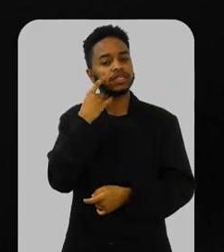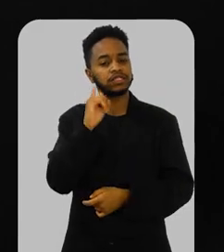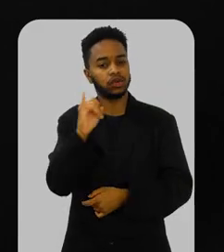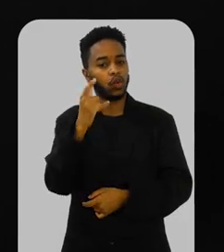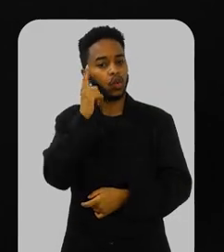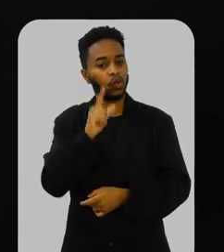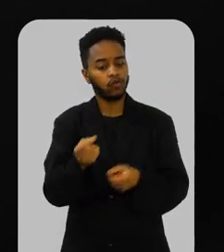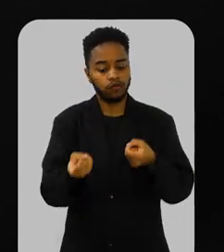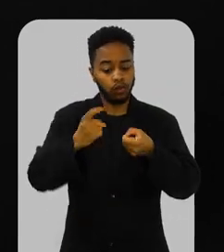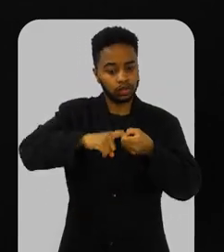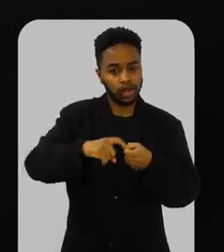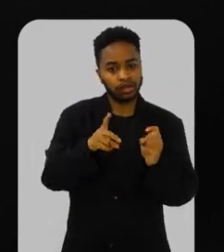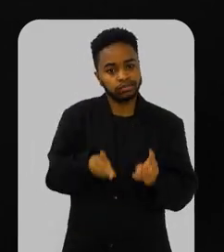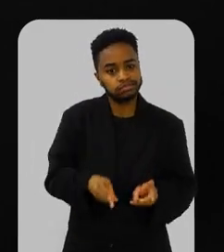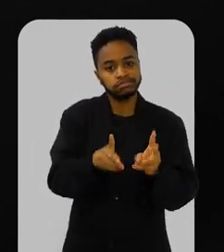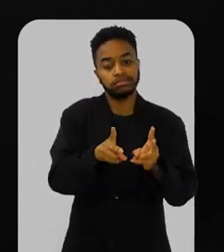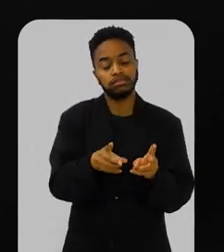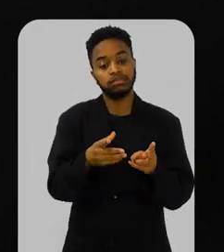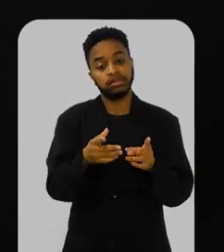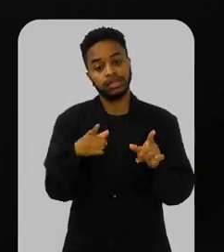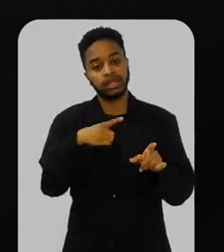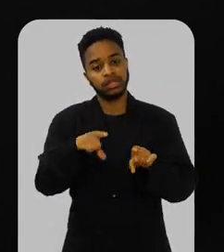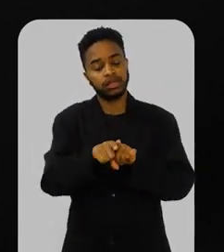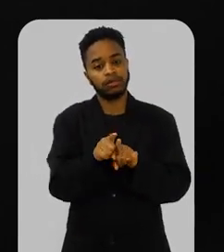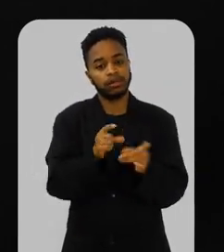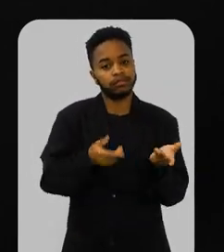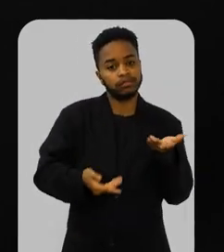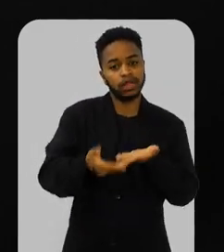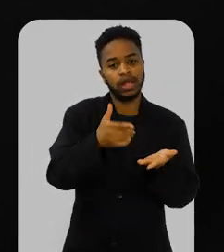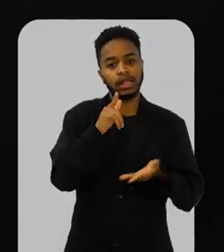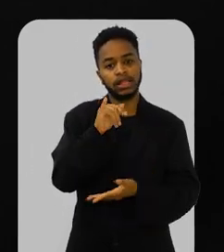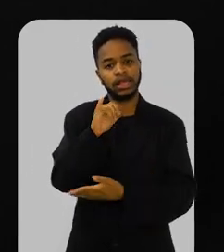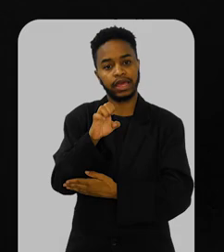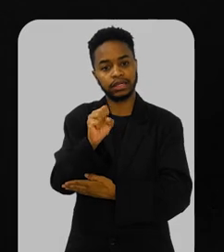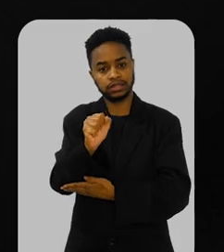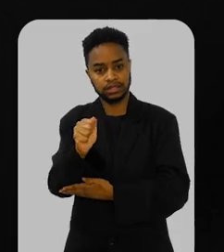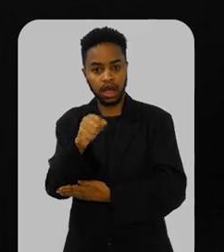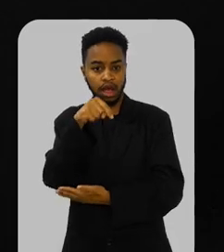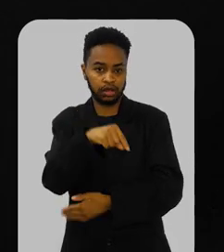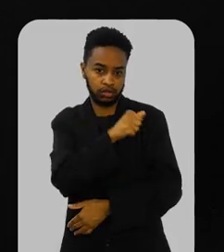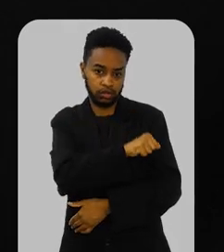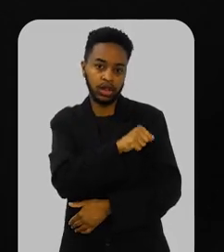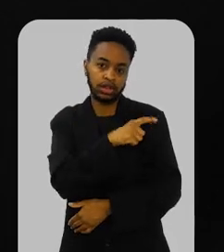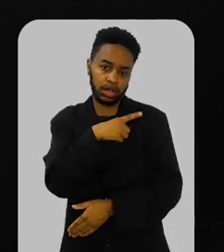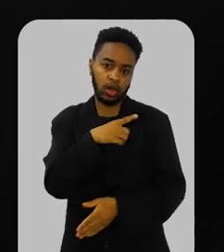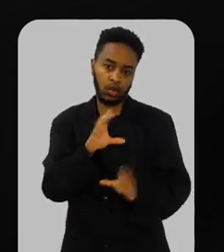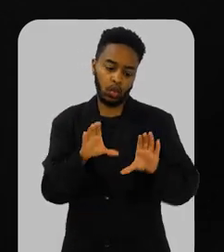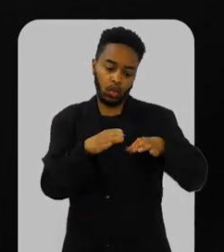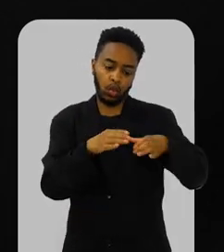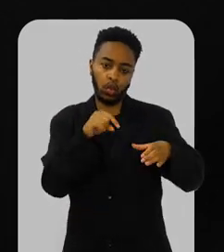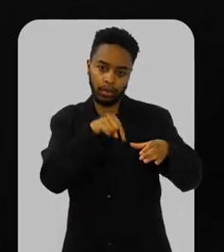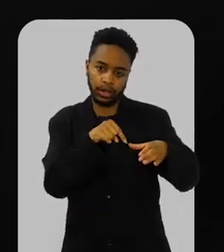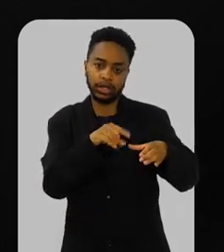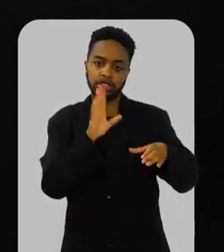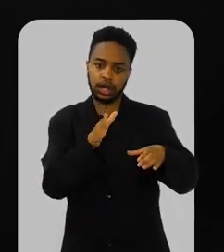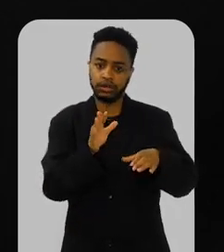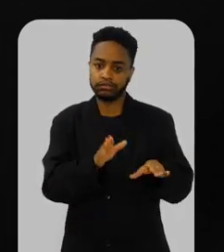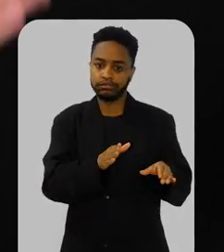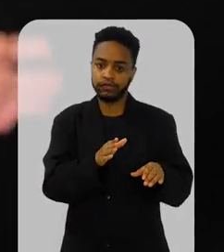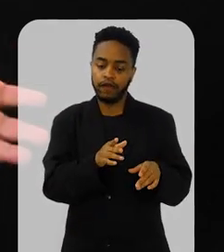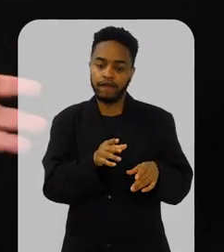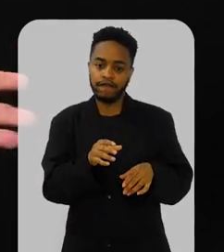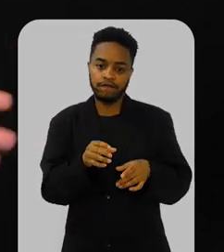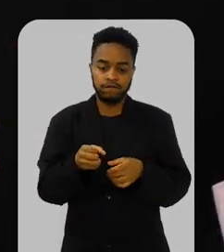dessas pessoas retornarem, né? Existe até um intercâmbio com a Liesa aqui no Rio, que alguns jurados daqui já